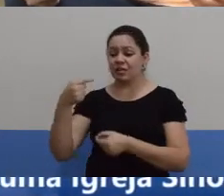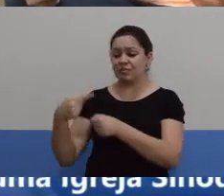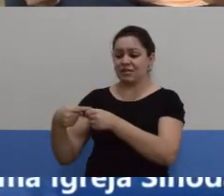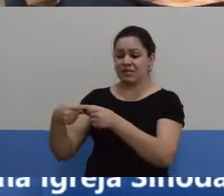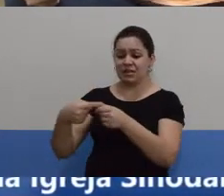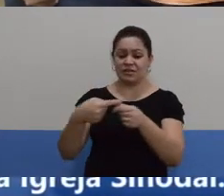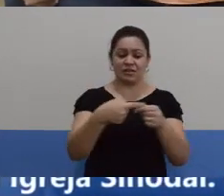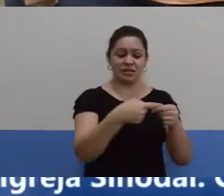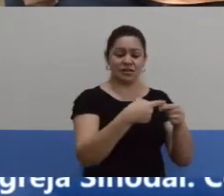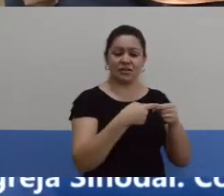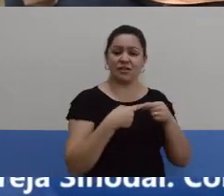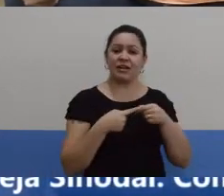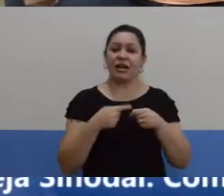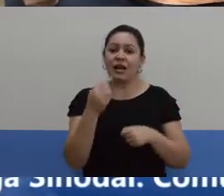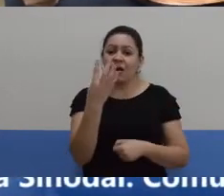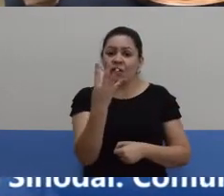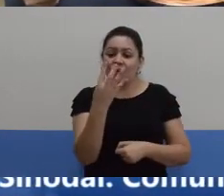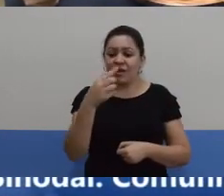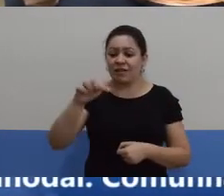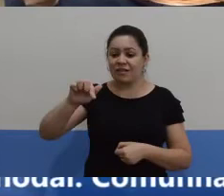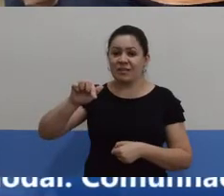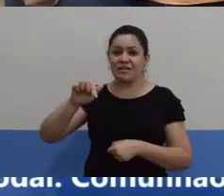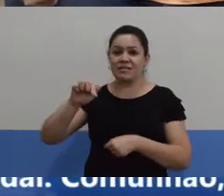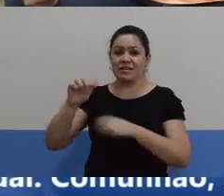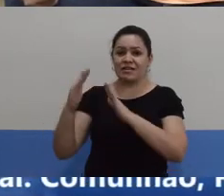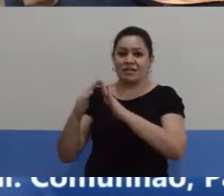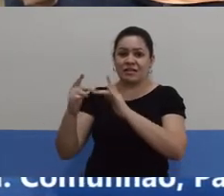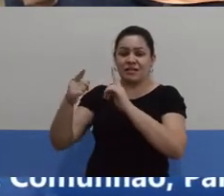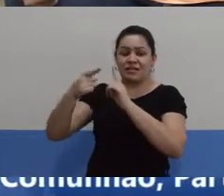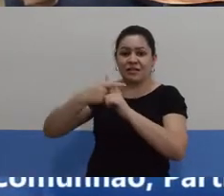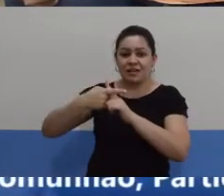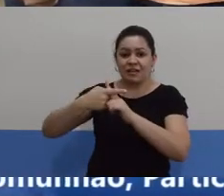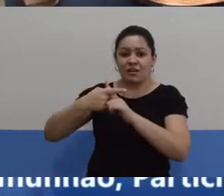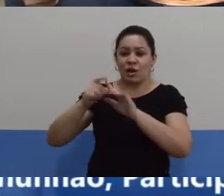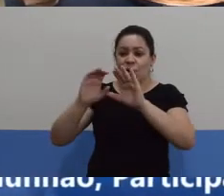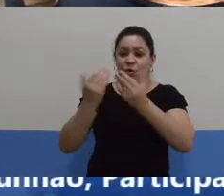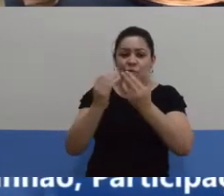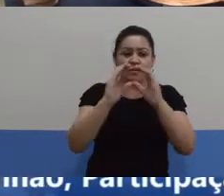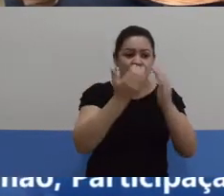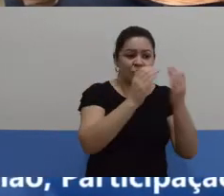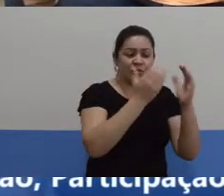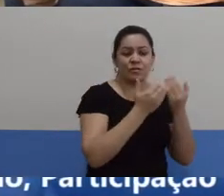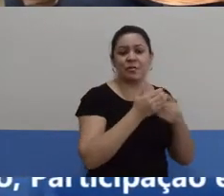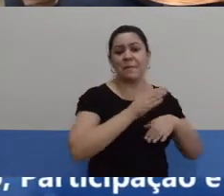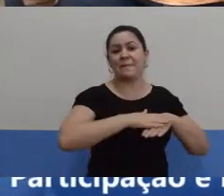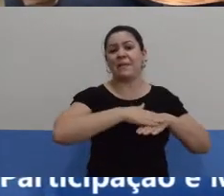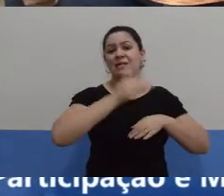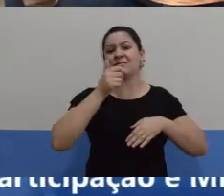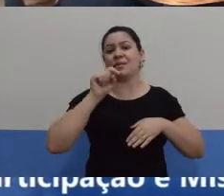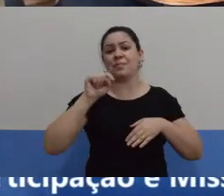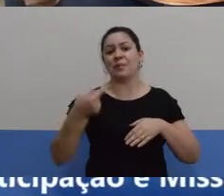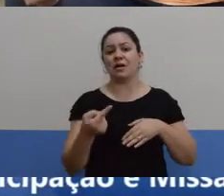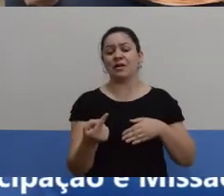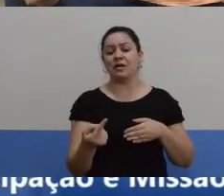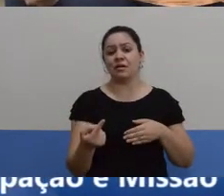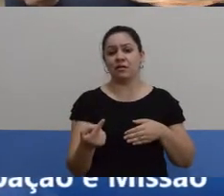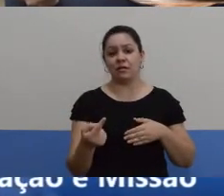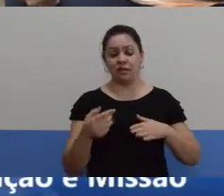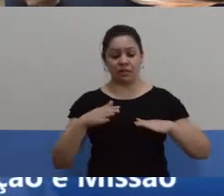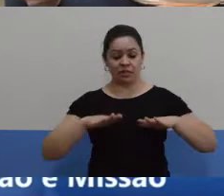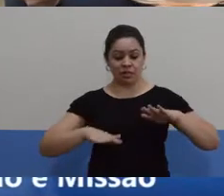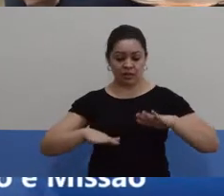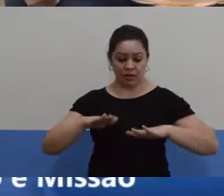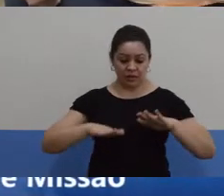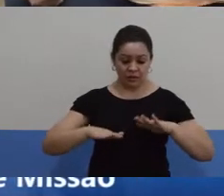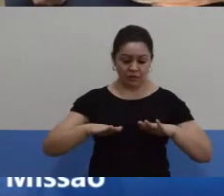diocese, Justo. 47 paróquias, mais de 1000 comunidades, nós sabemos que talvez aqui na